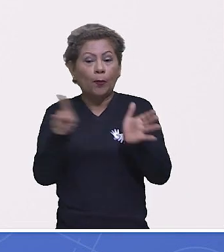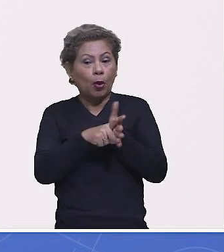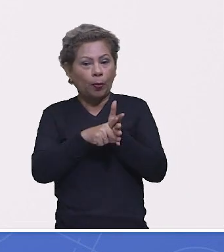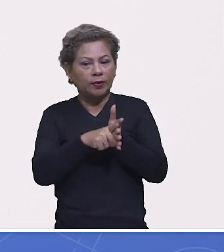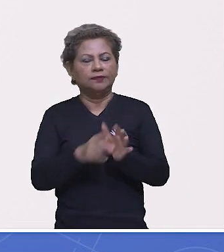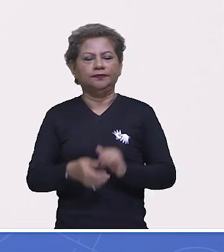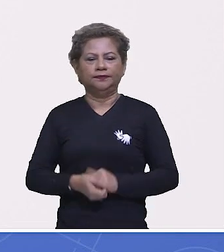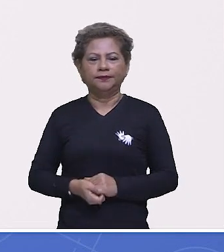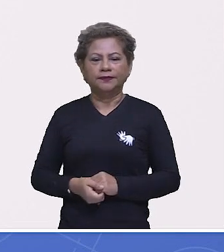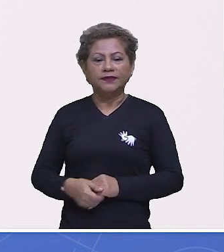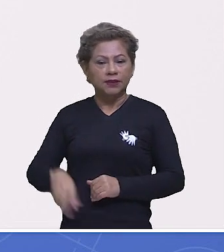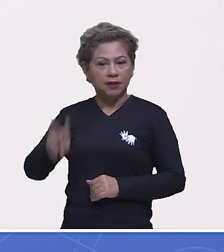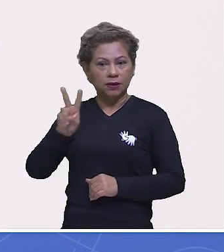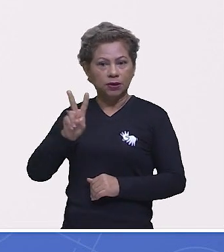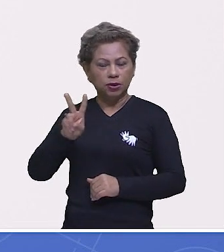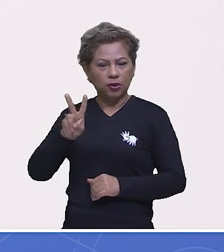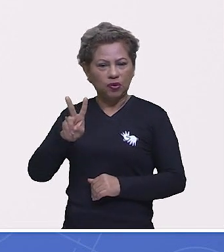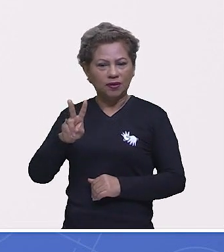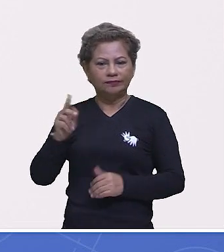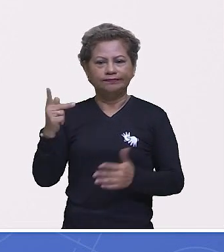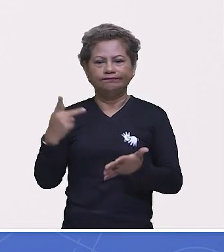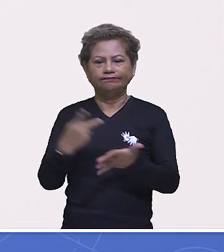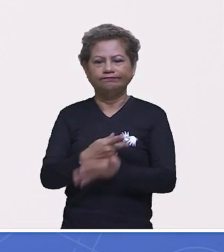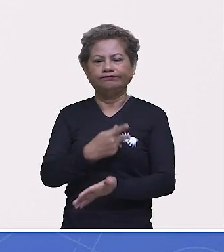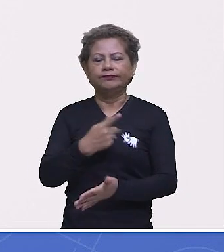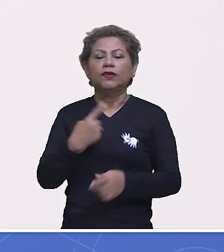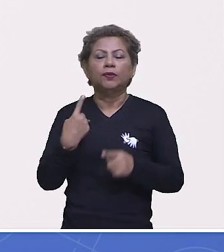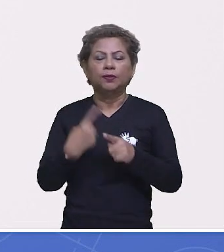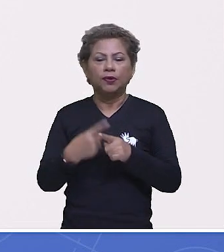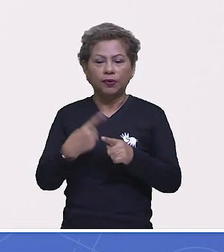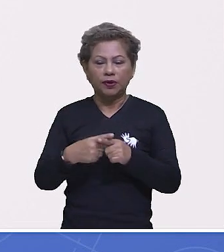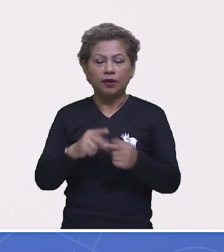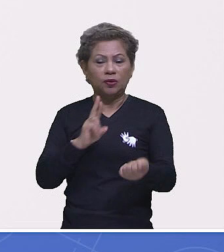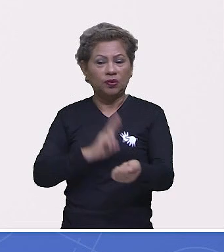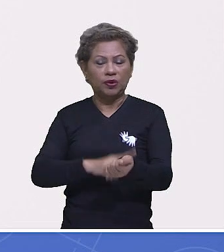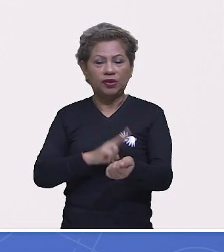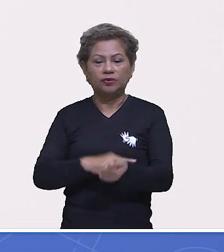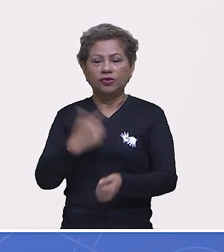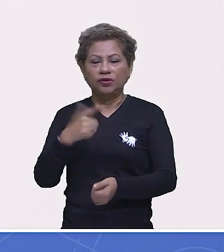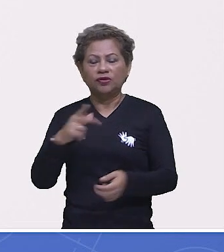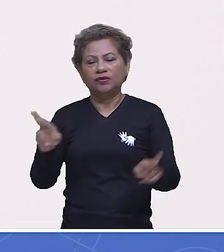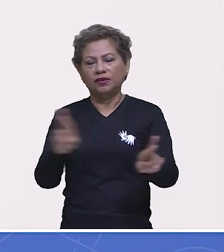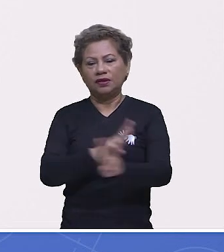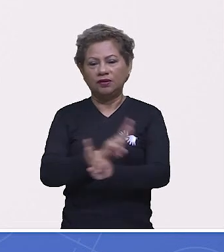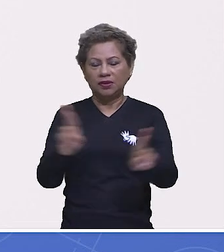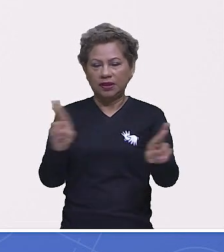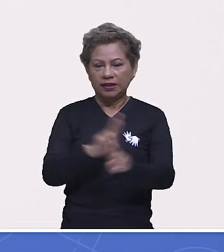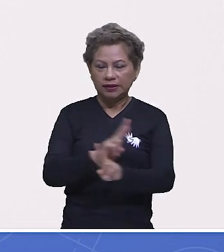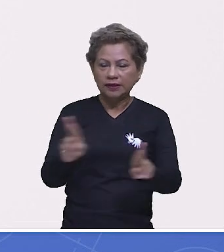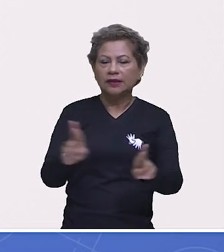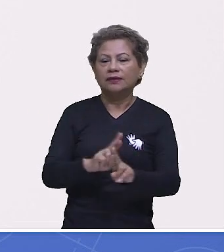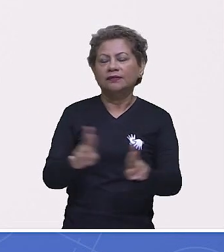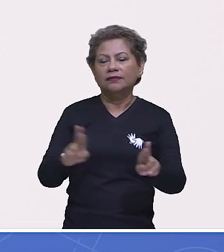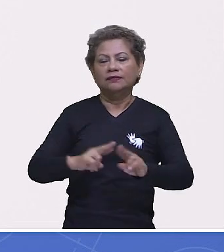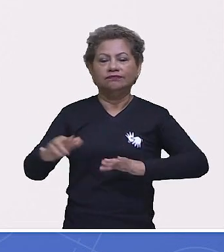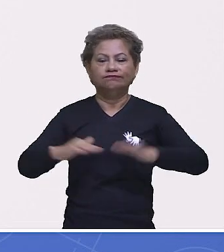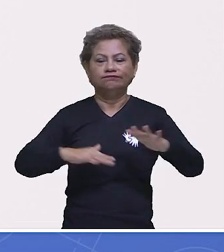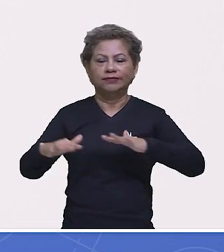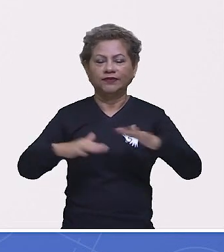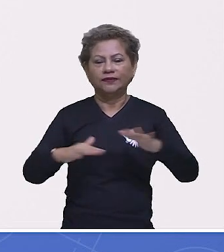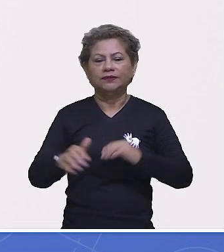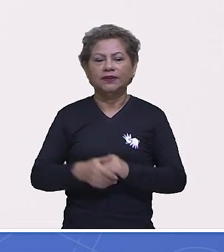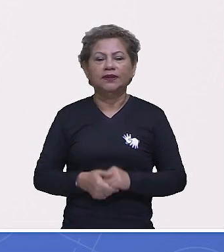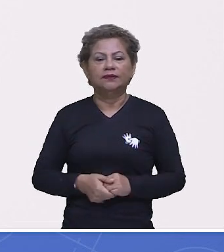afirmativa 2 está errada, pois o ritmo não está relacionado com a intensidade dos movimentos,